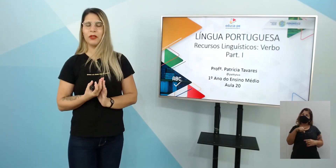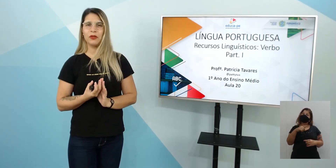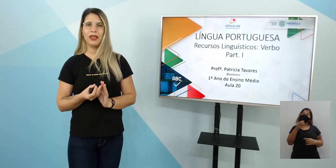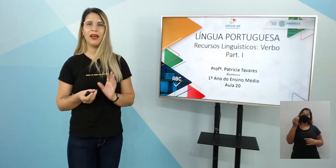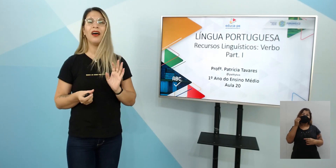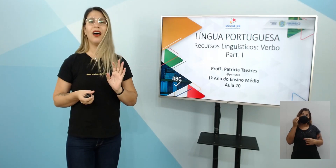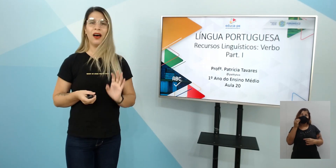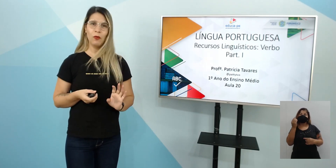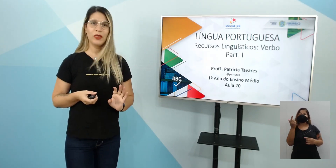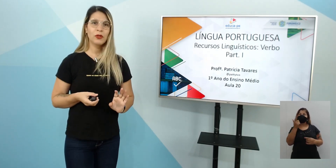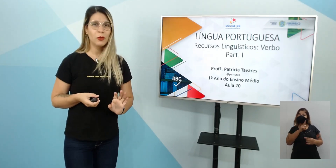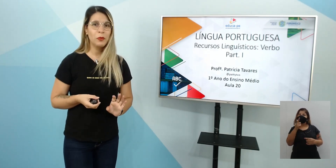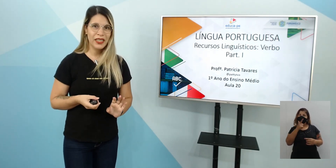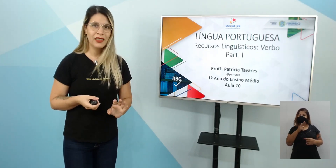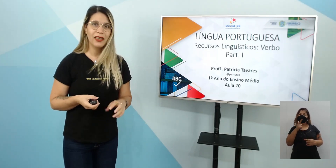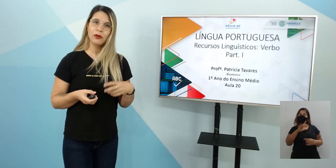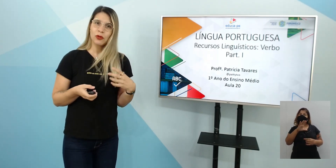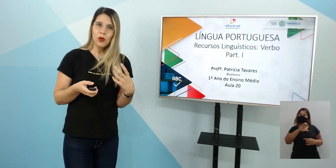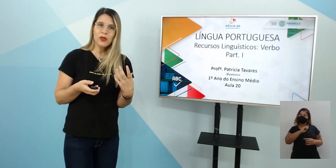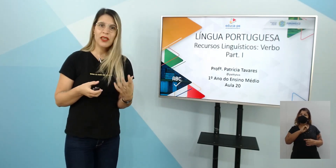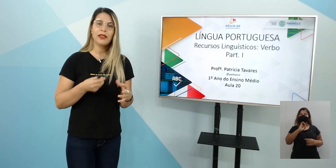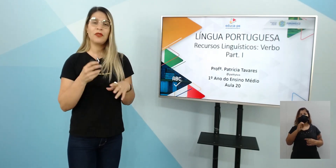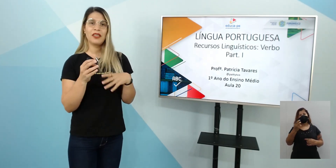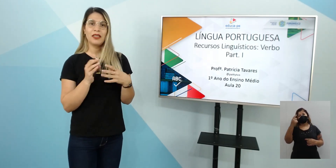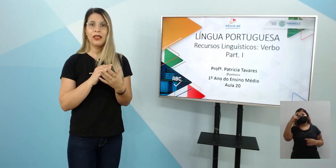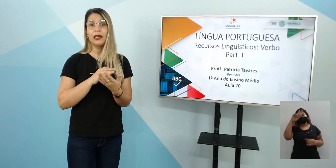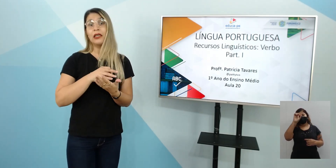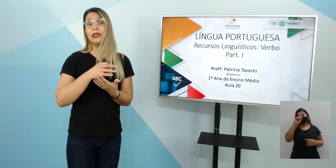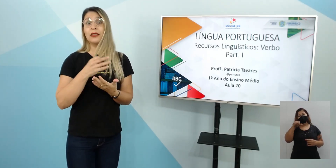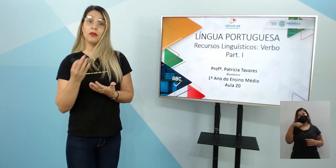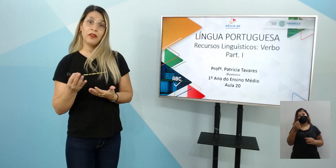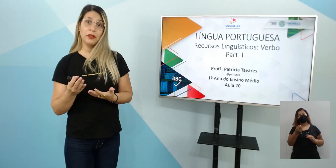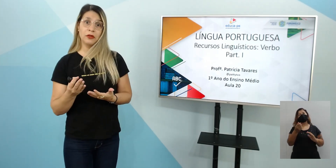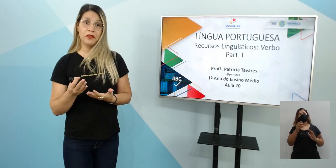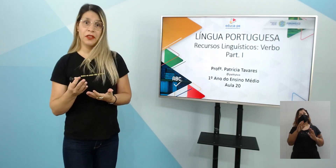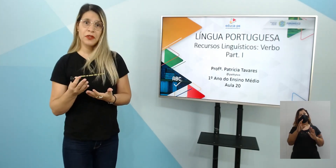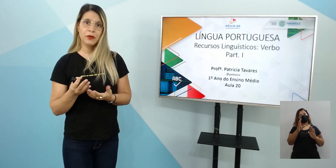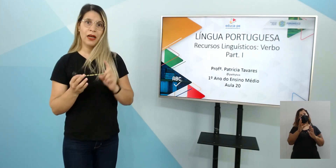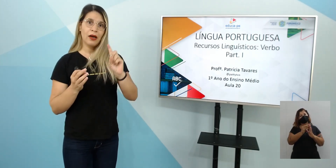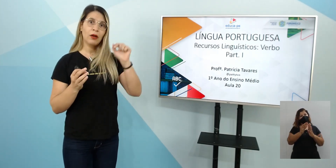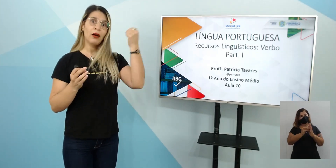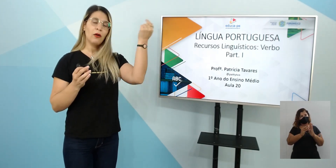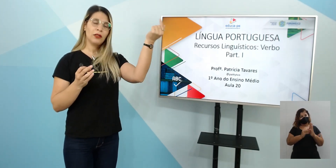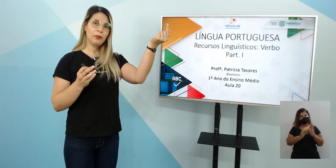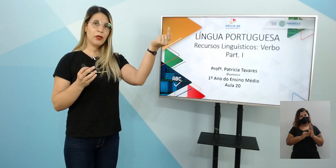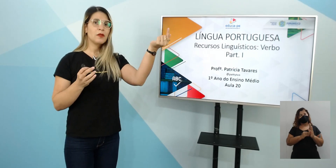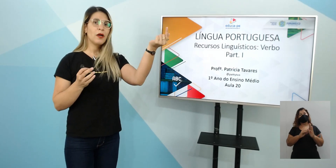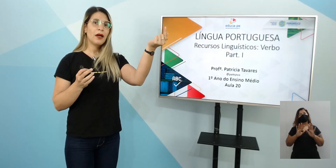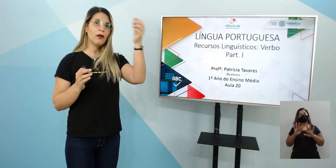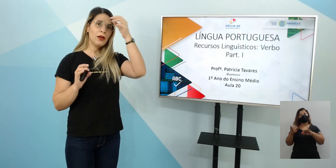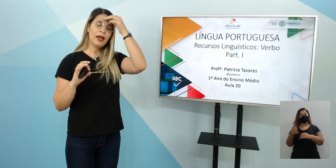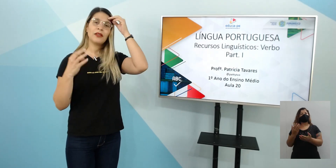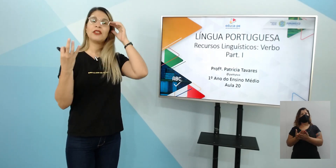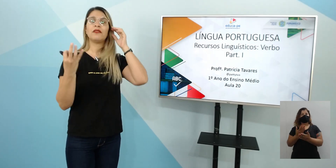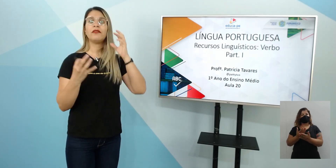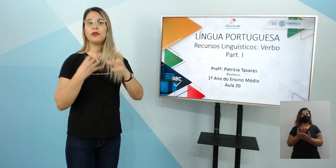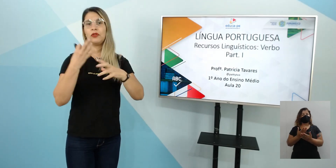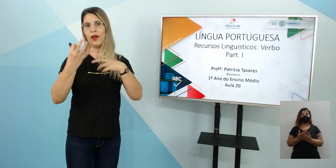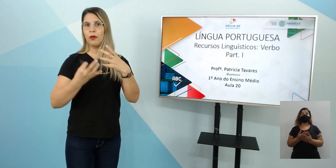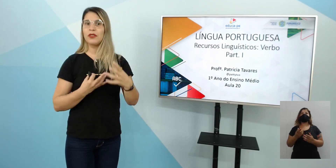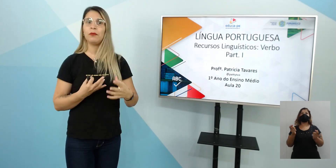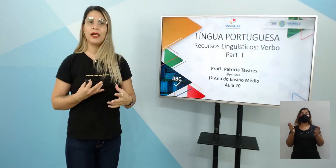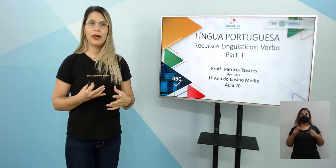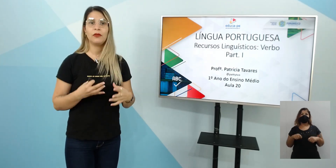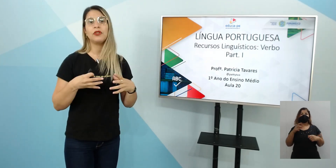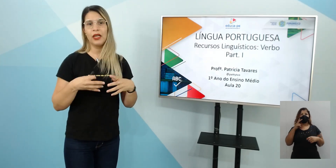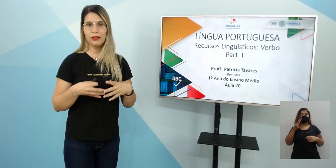se apaixonar, ao menos compreender os conceitos e aí talvez no finalzinho da aula ou na próxima aula a gente vai ver os